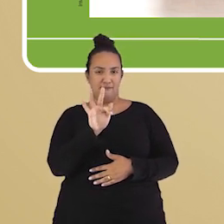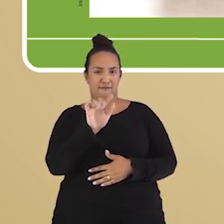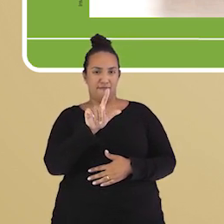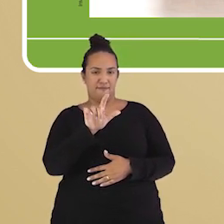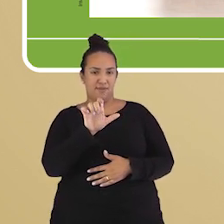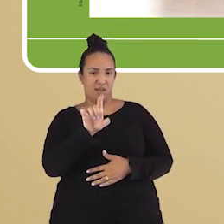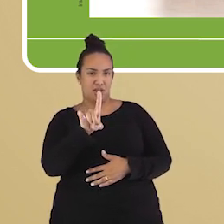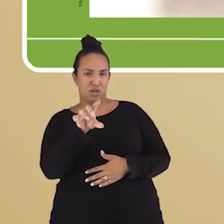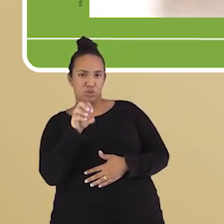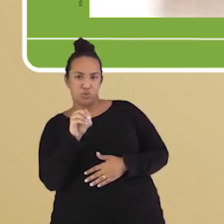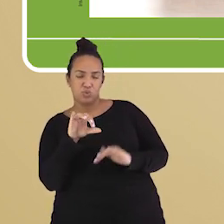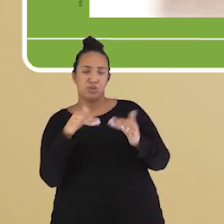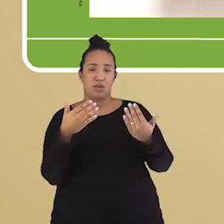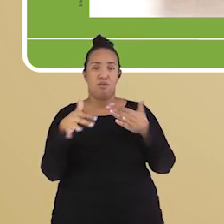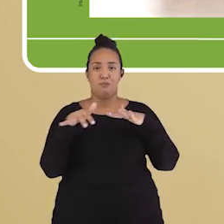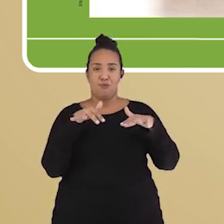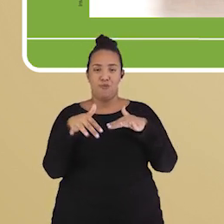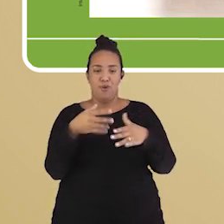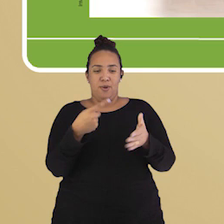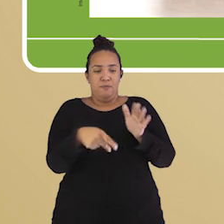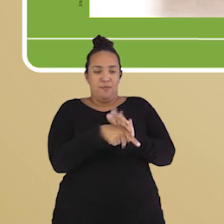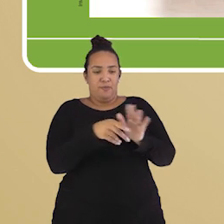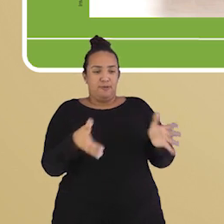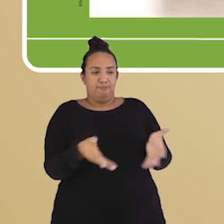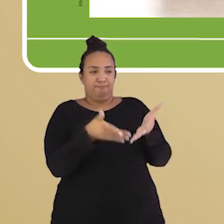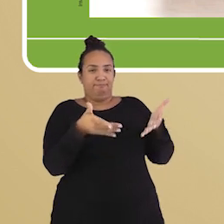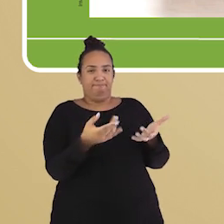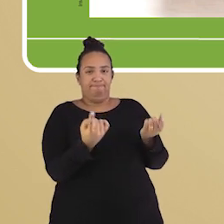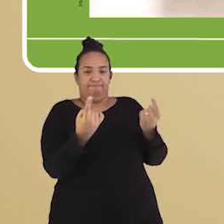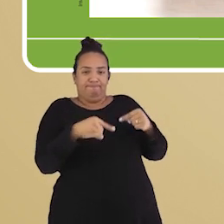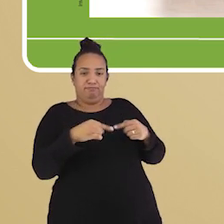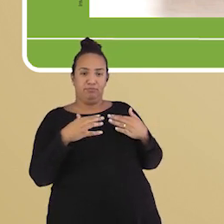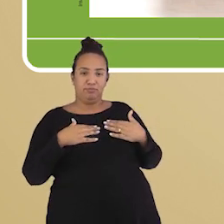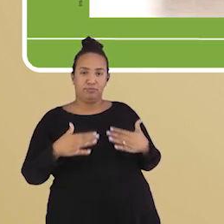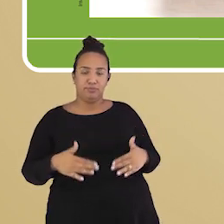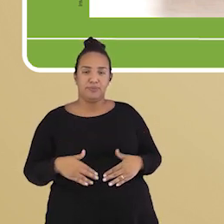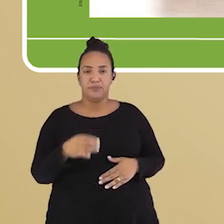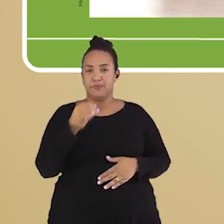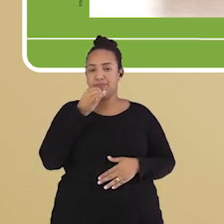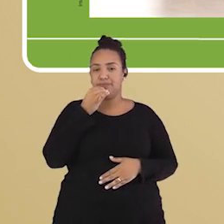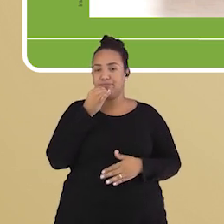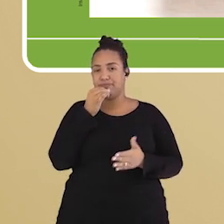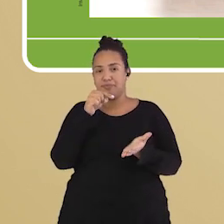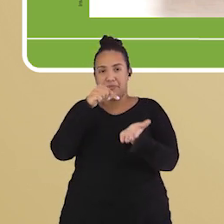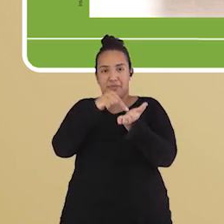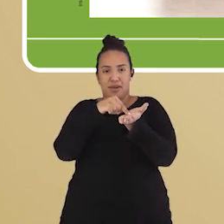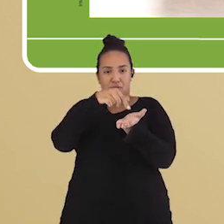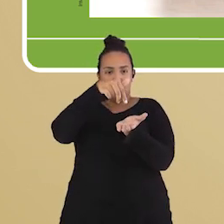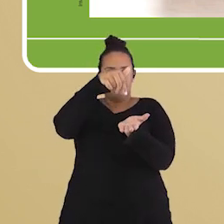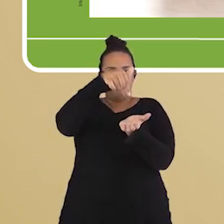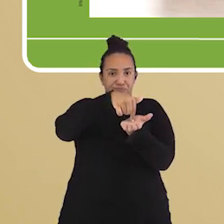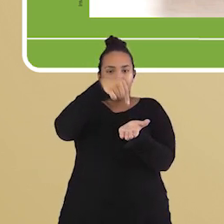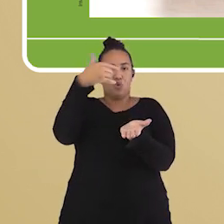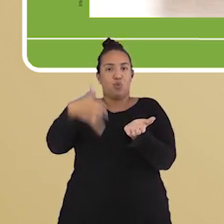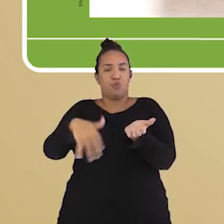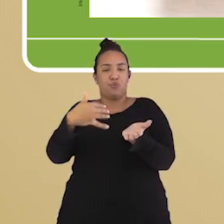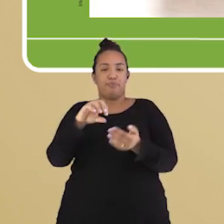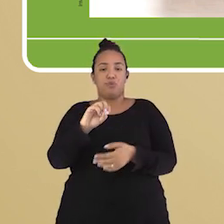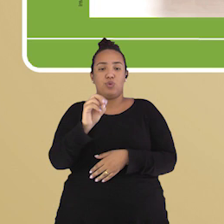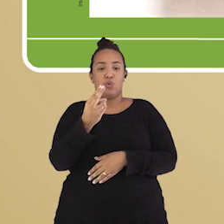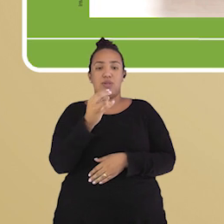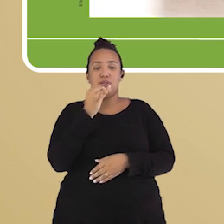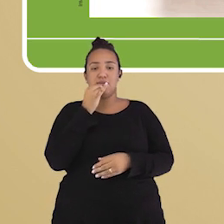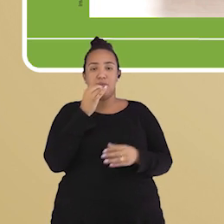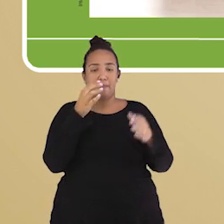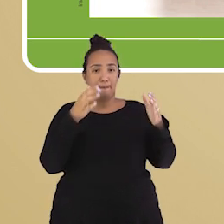de estímulos que podem causar danos ao corpo, como, por exemplo, ao pisar em um prego ou encostar em uma panela